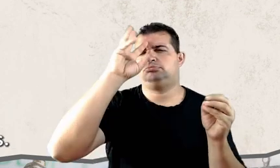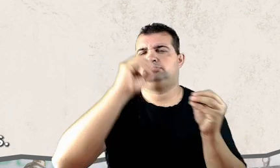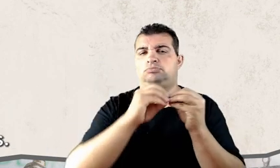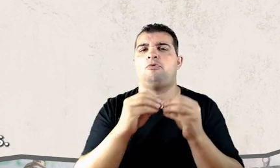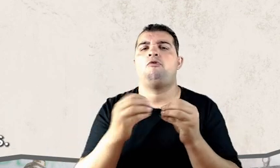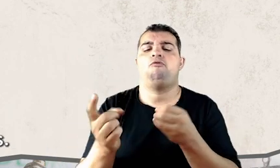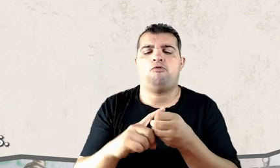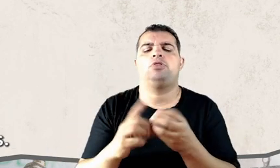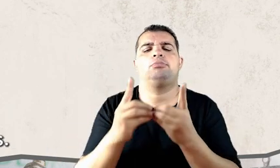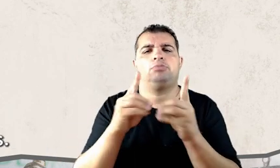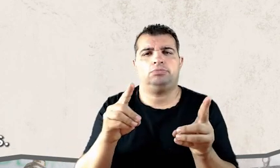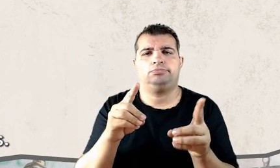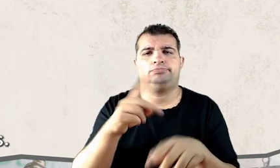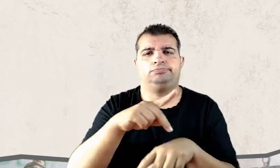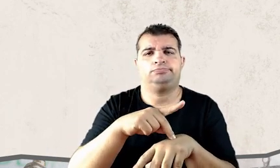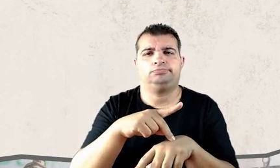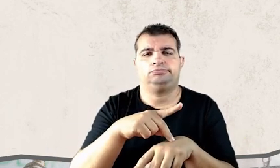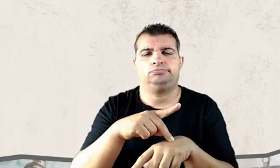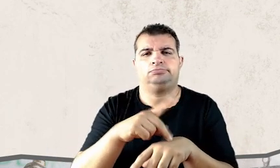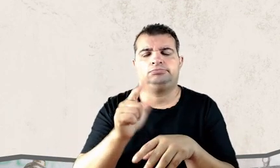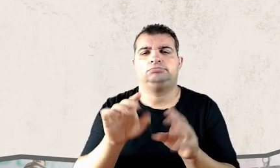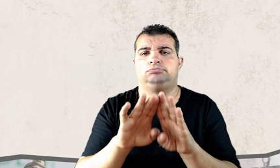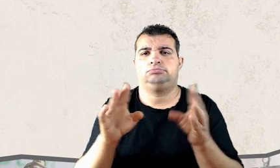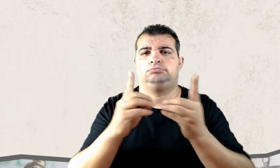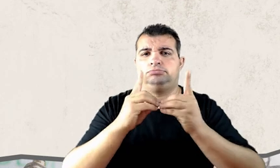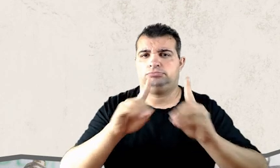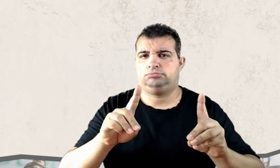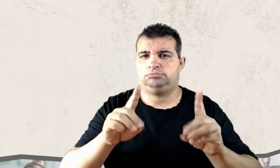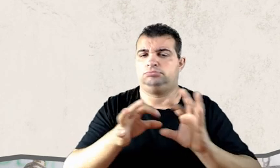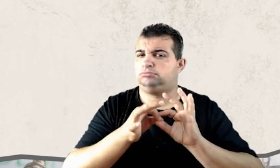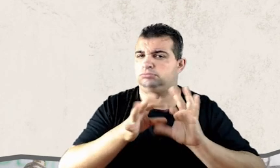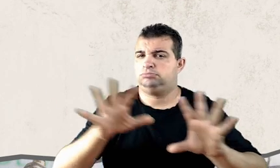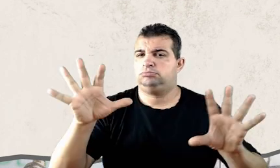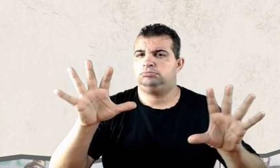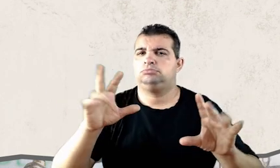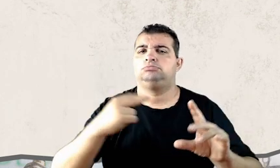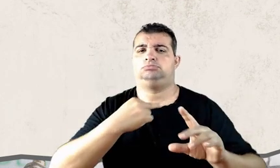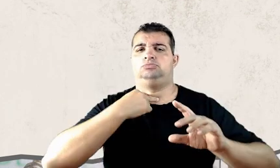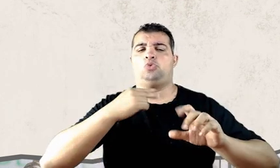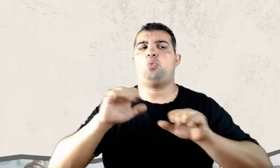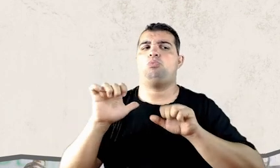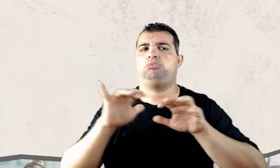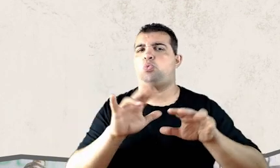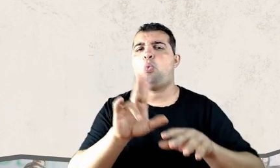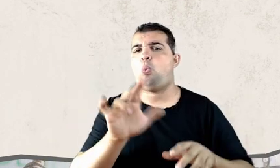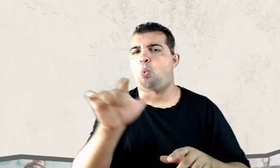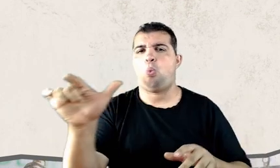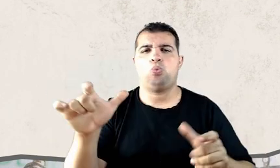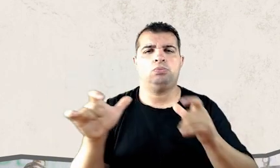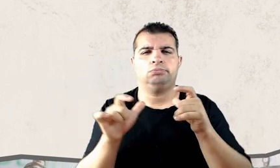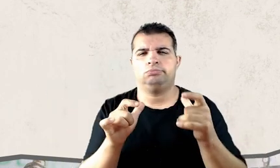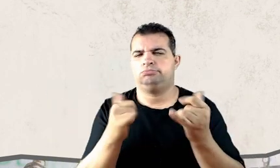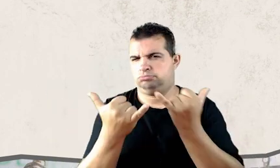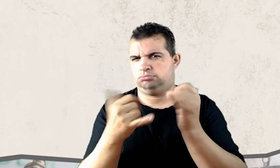análogo ao processo de redemocratização do país, que foi assim, com a abertura democrática, com a ocupação de outros espaços, inclusive,